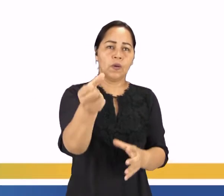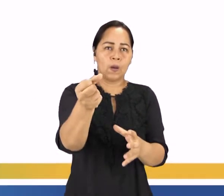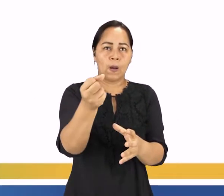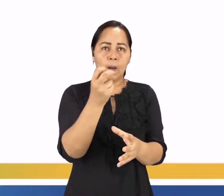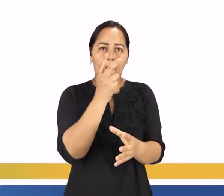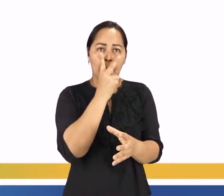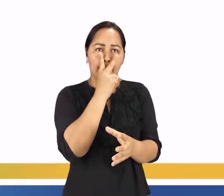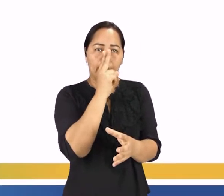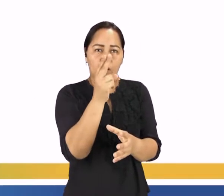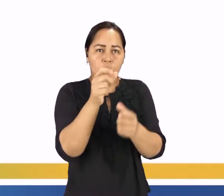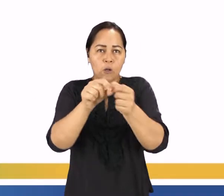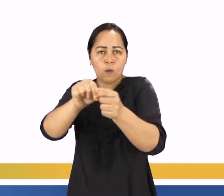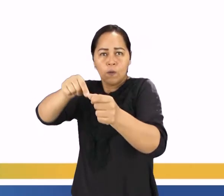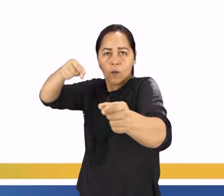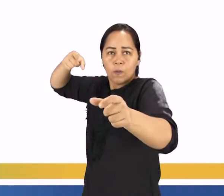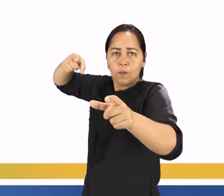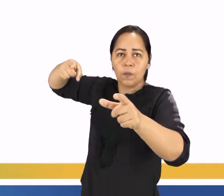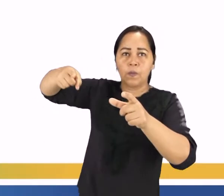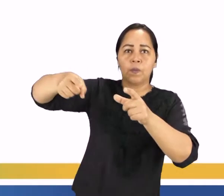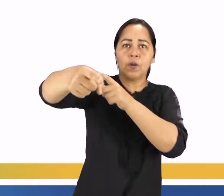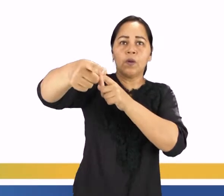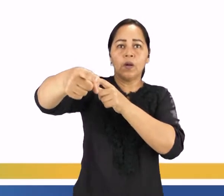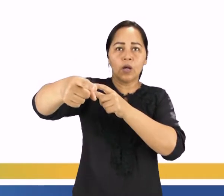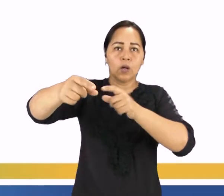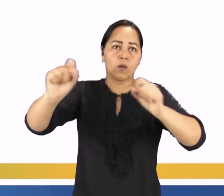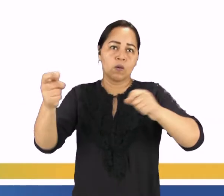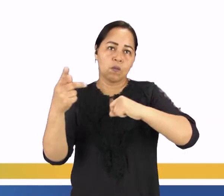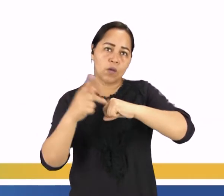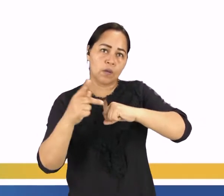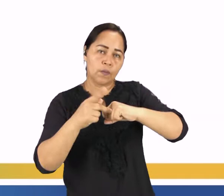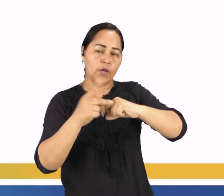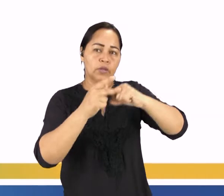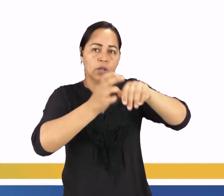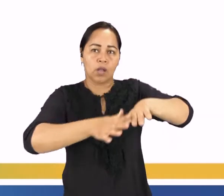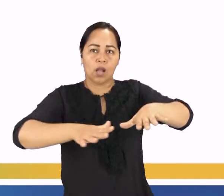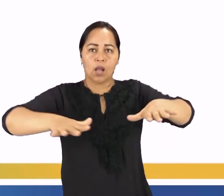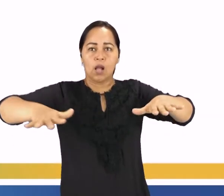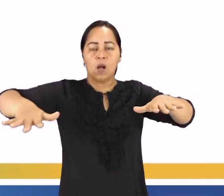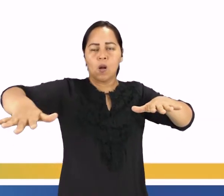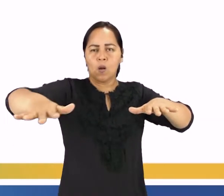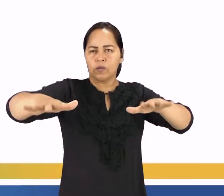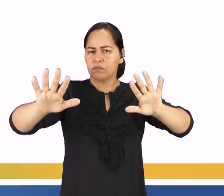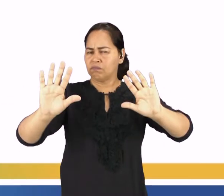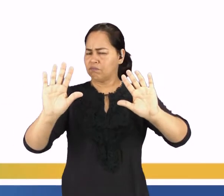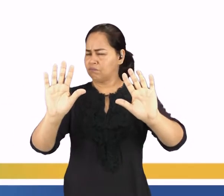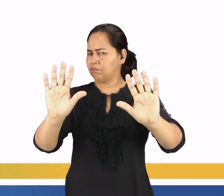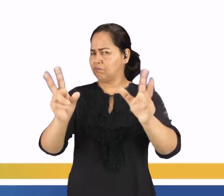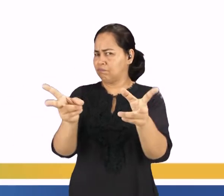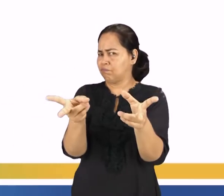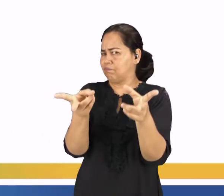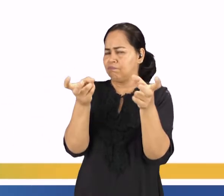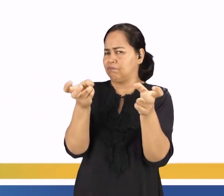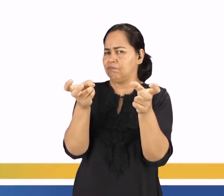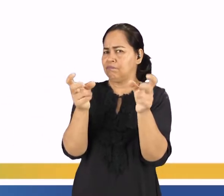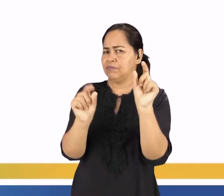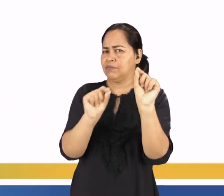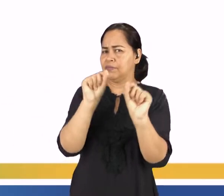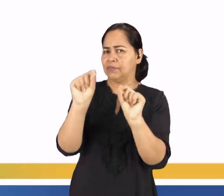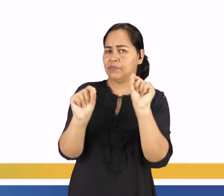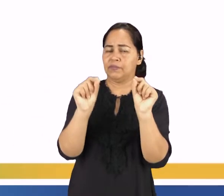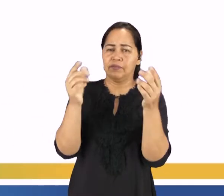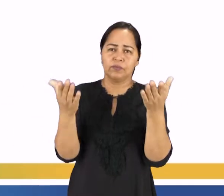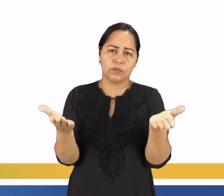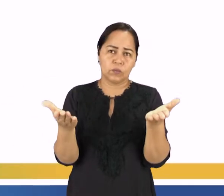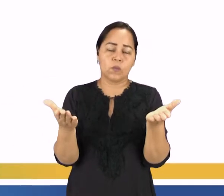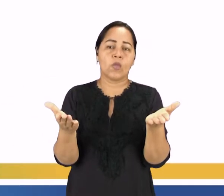arma, como una flecha en mi arco, como una piedra en mi onda. Percebemos aqui a ideia